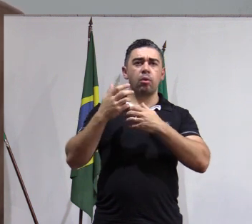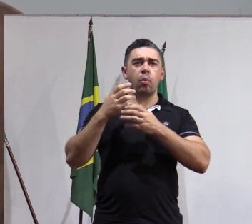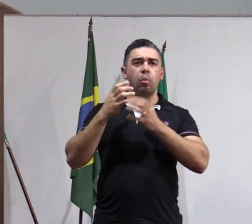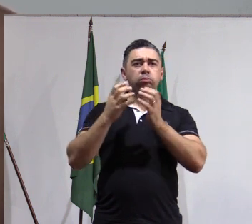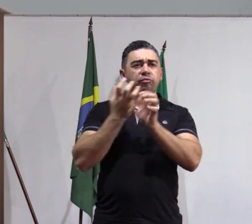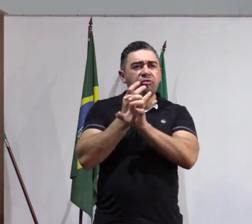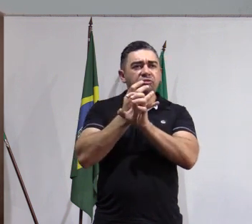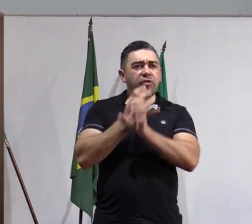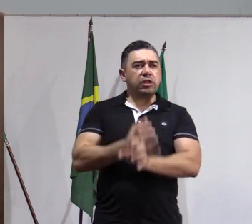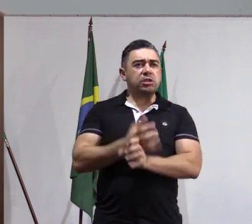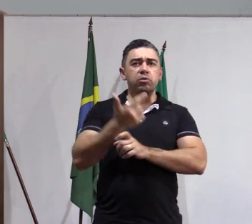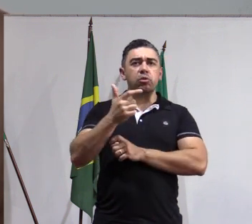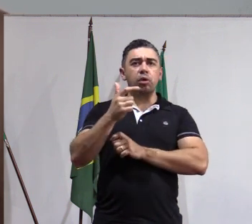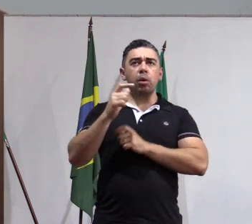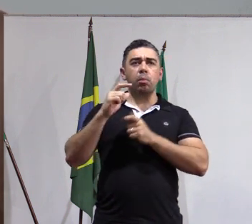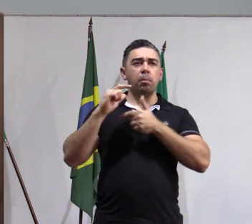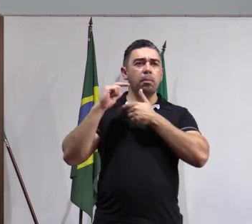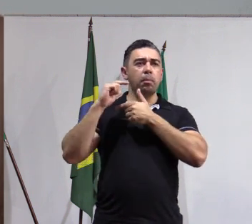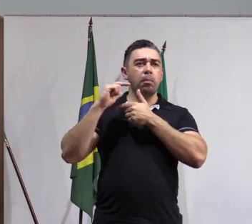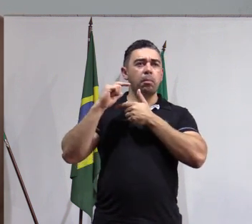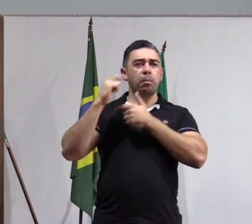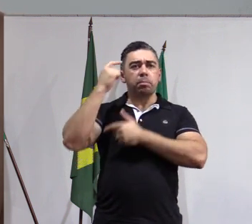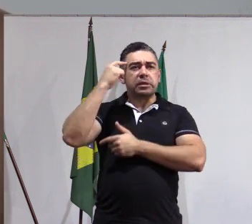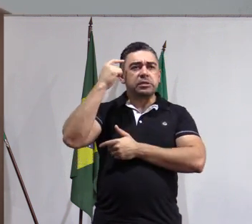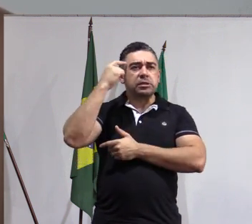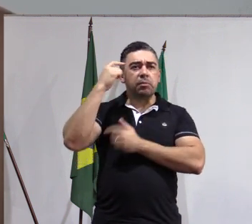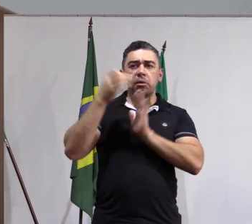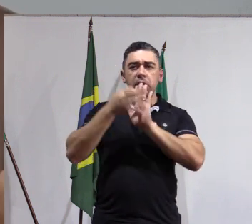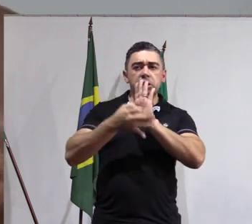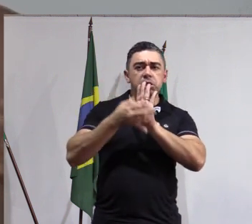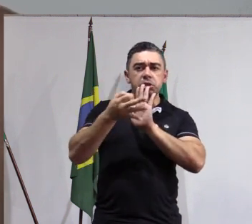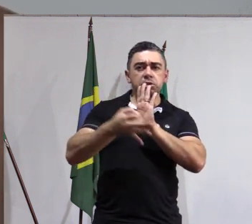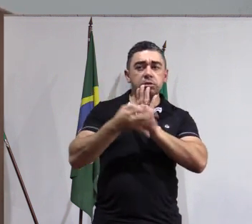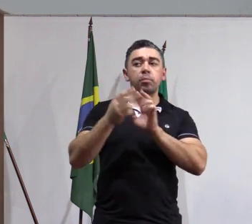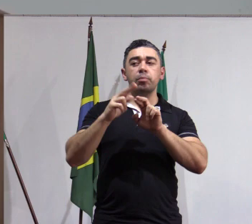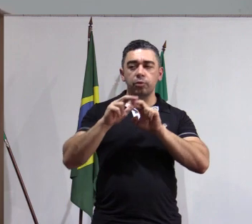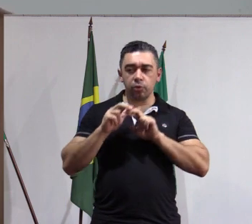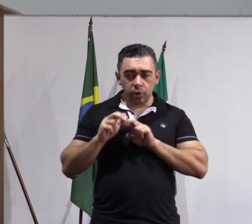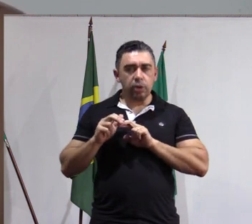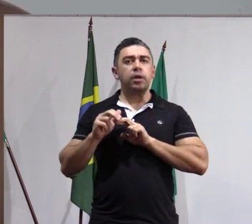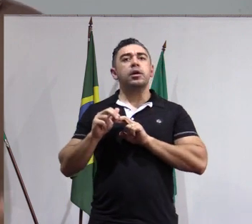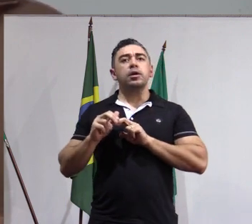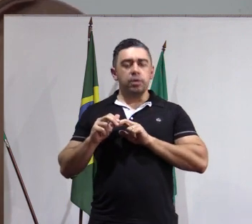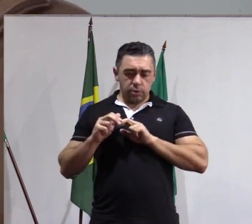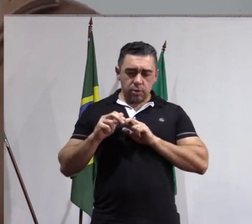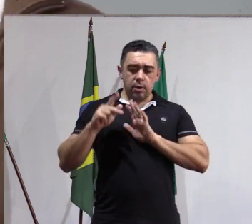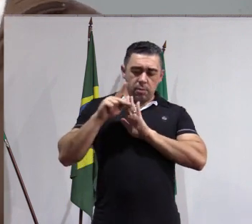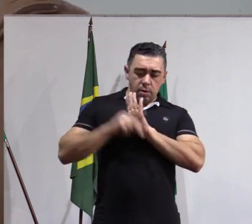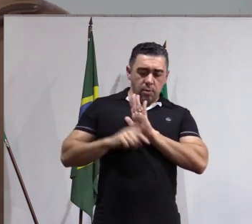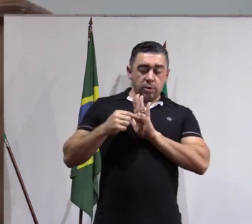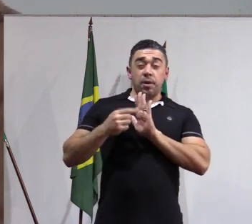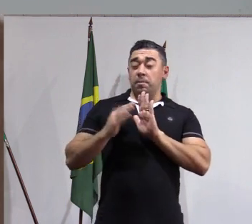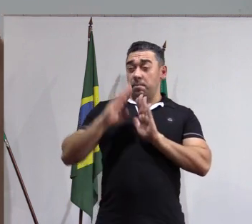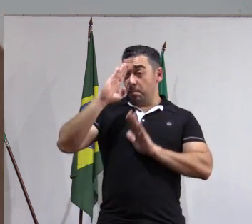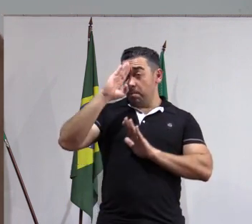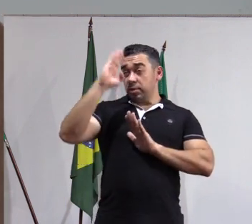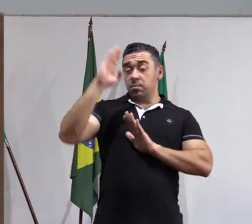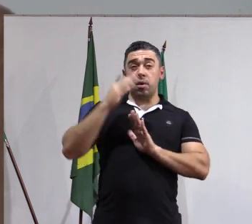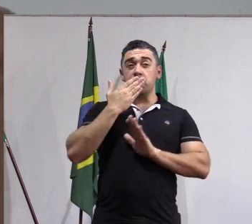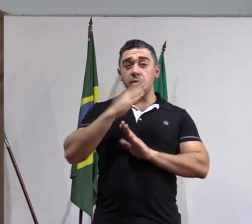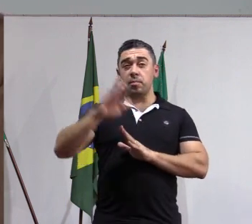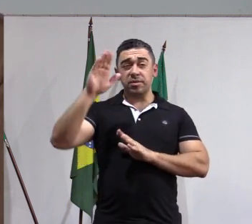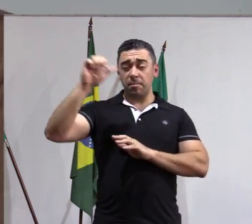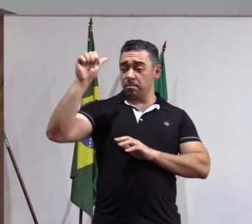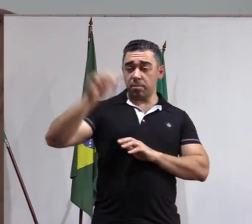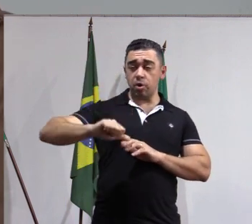sem pensamento crítico. E, para fazer isso, esse documento vem com um monte de promessas. A principal promessa dele, a pior de todas, e